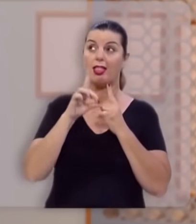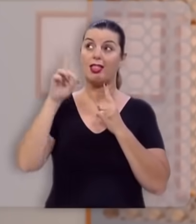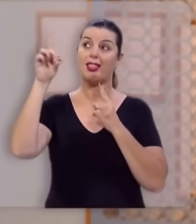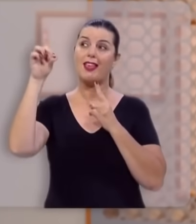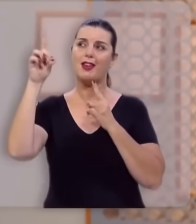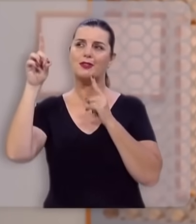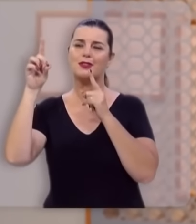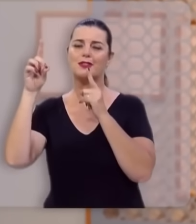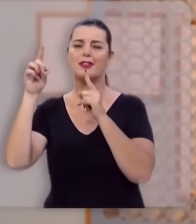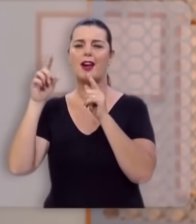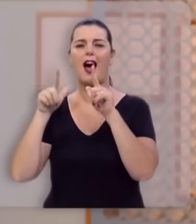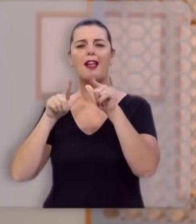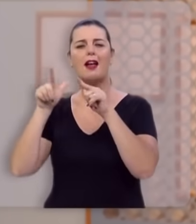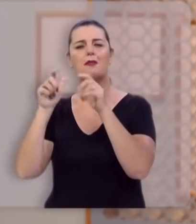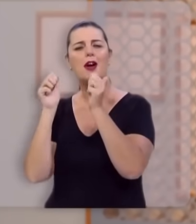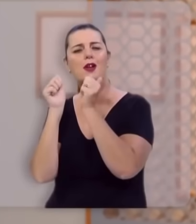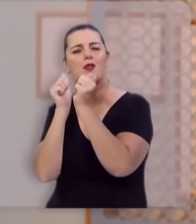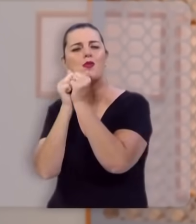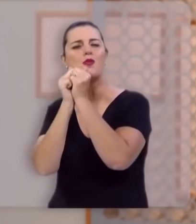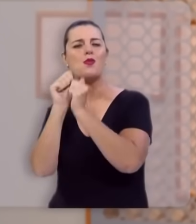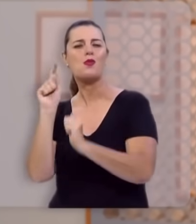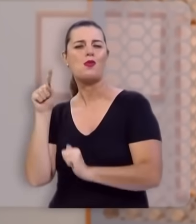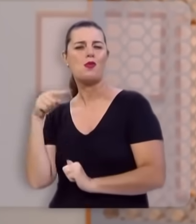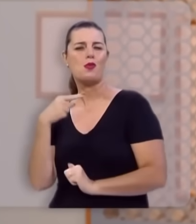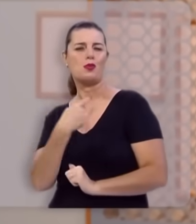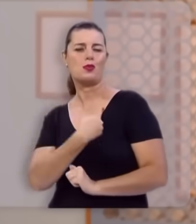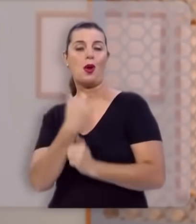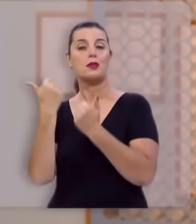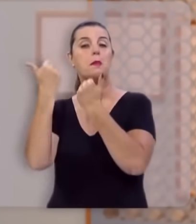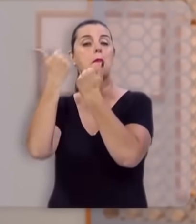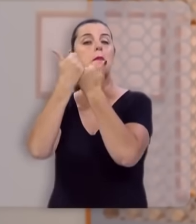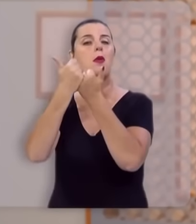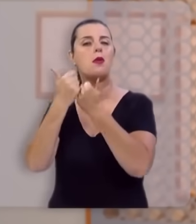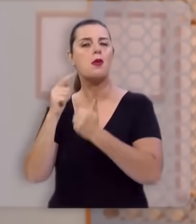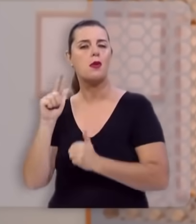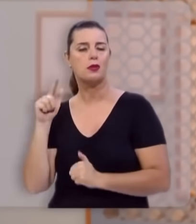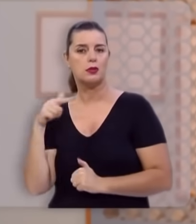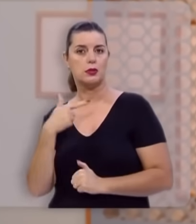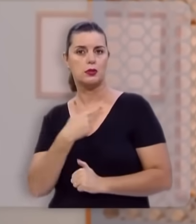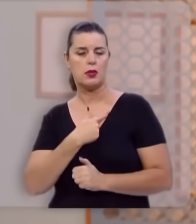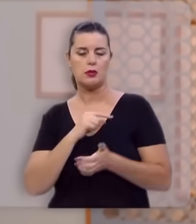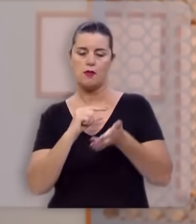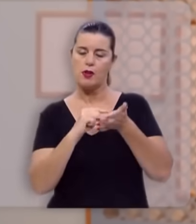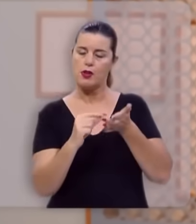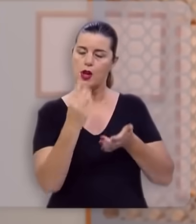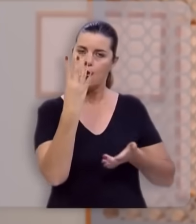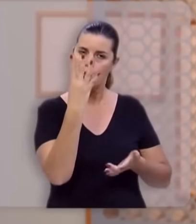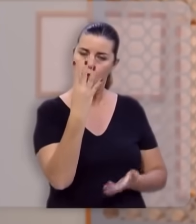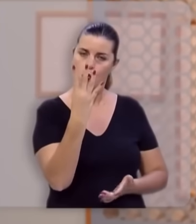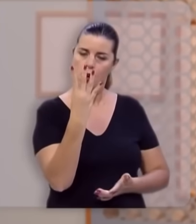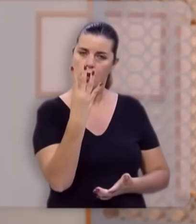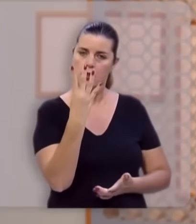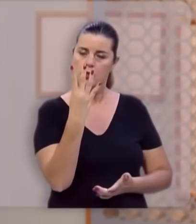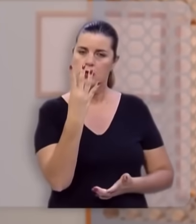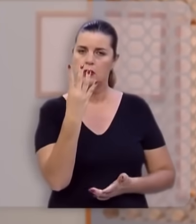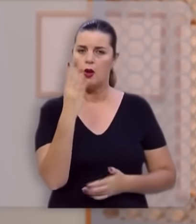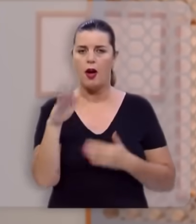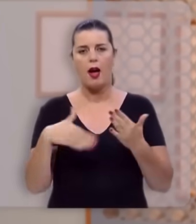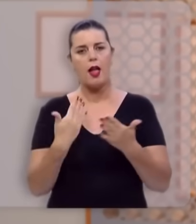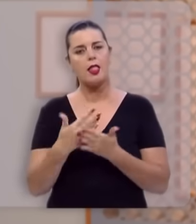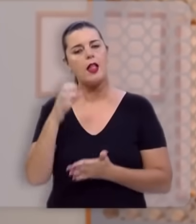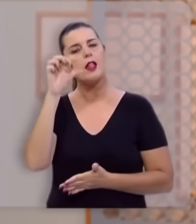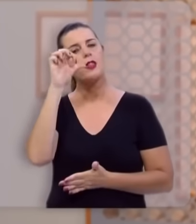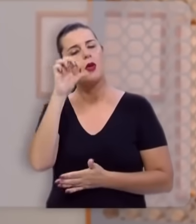trabalha por nós. E essa verdade está posta nos versos 4 a